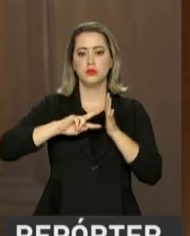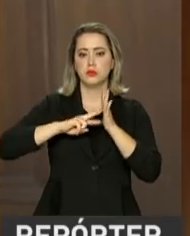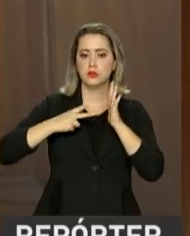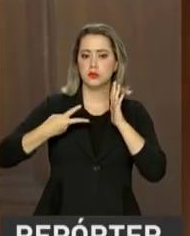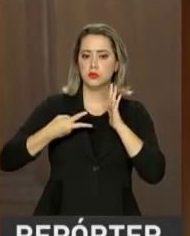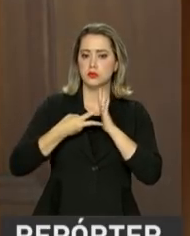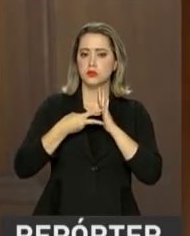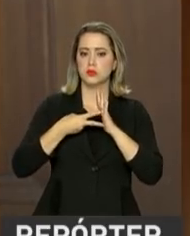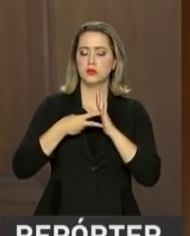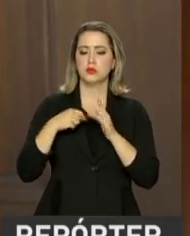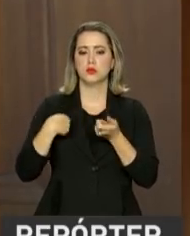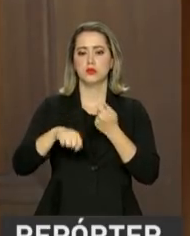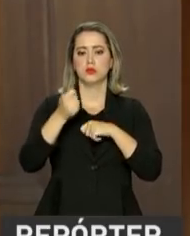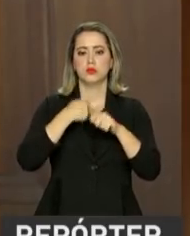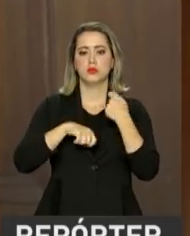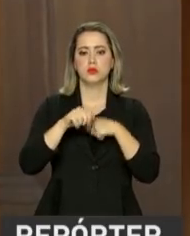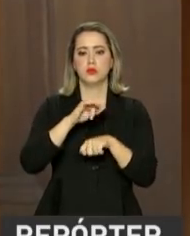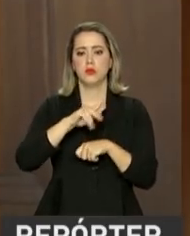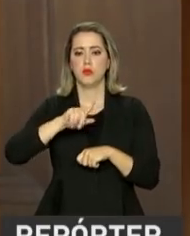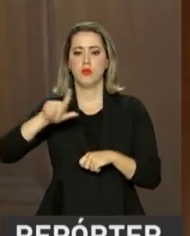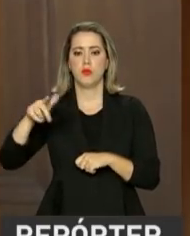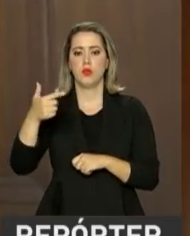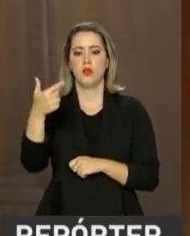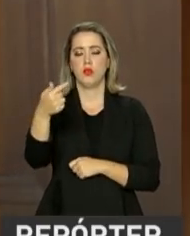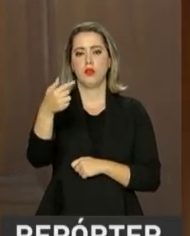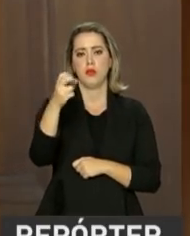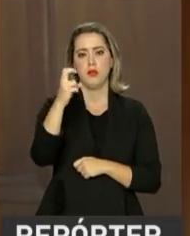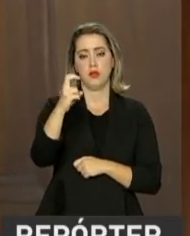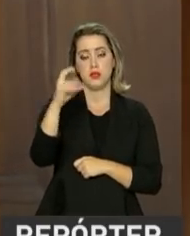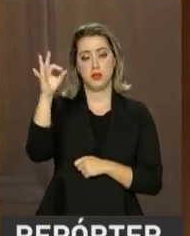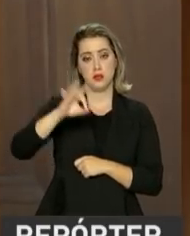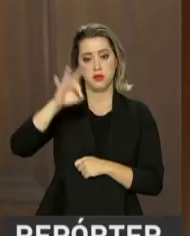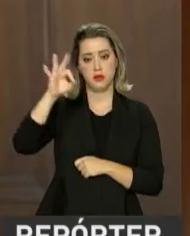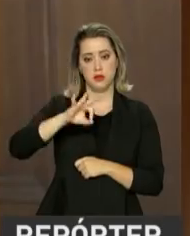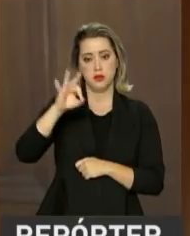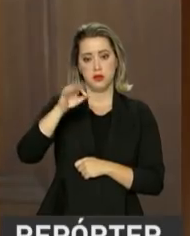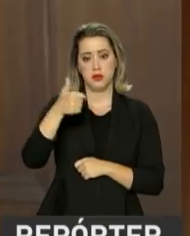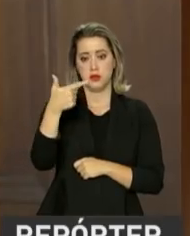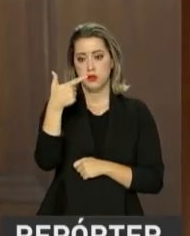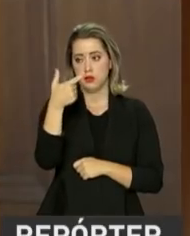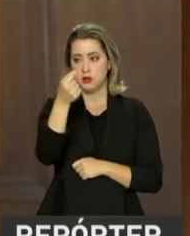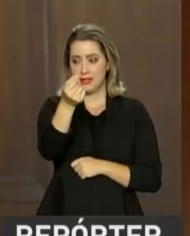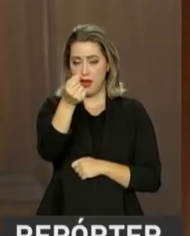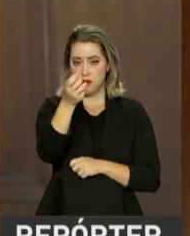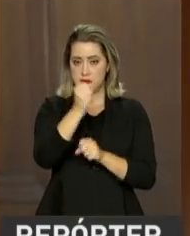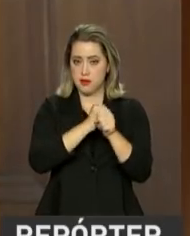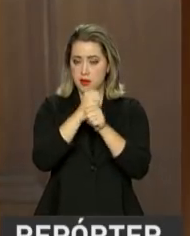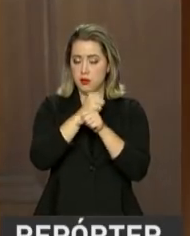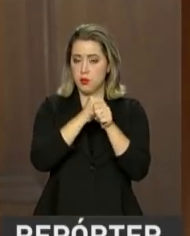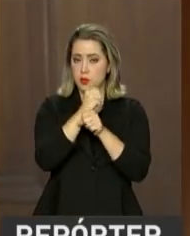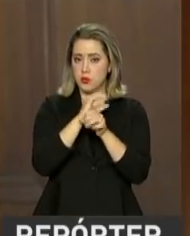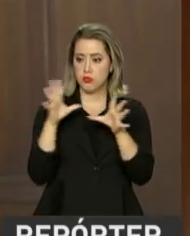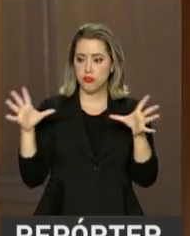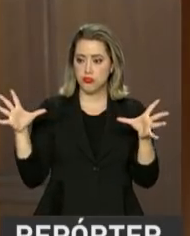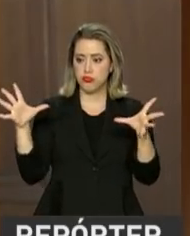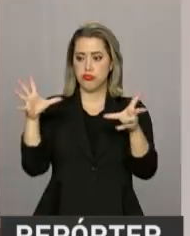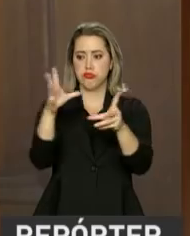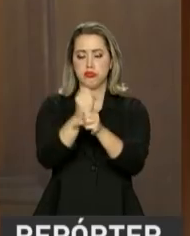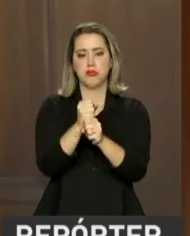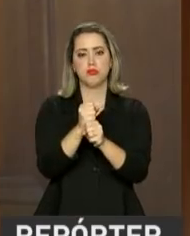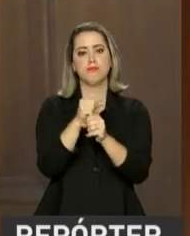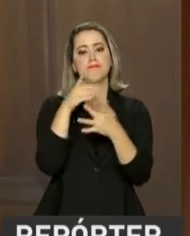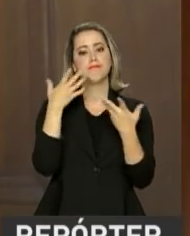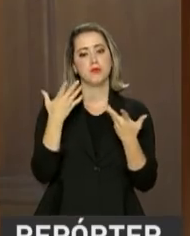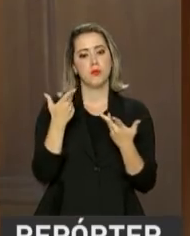Ela representa uma economia fiscal de cerca de 75% em 10 anos acumulados do projeto original.